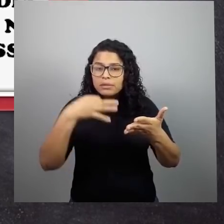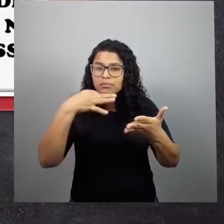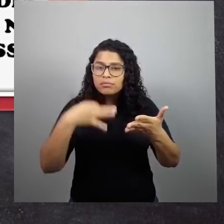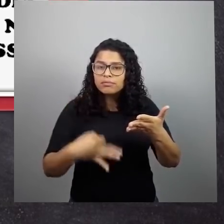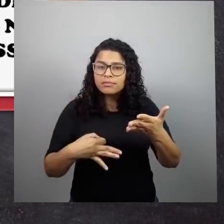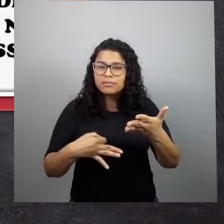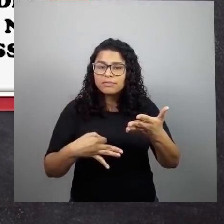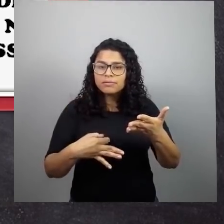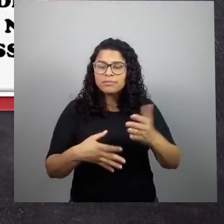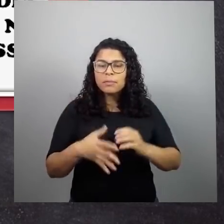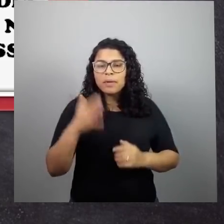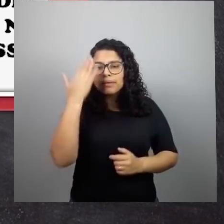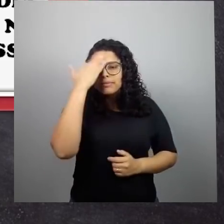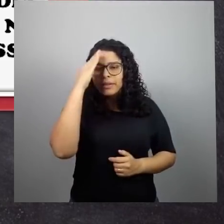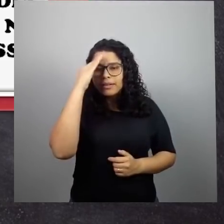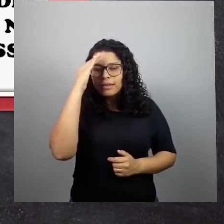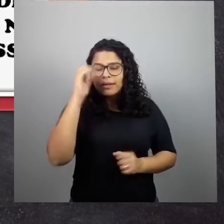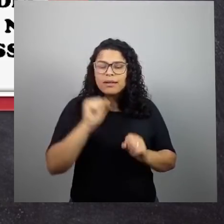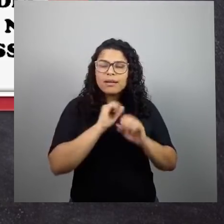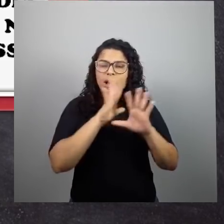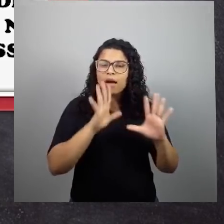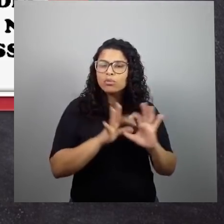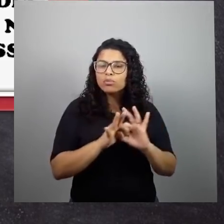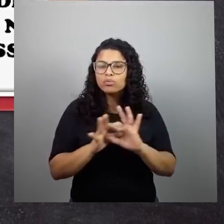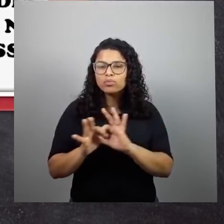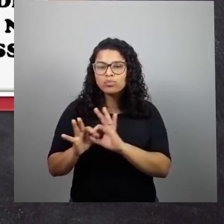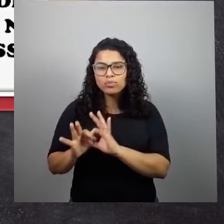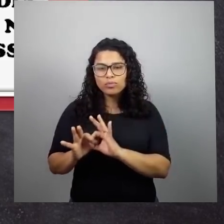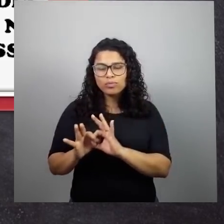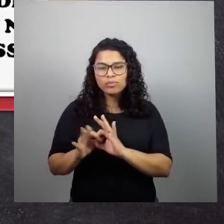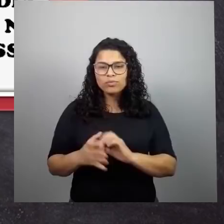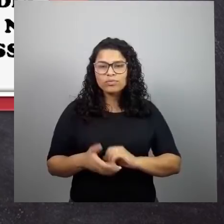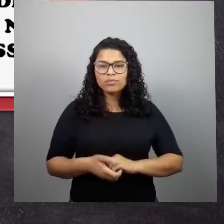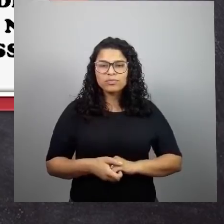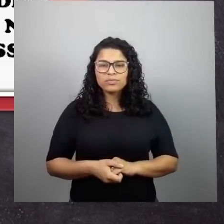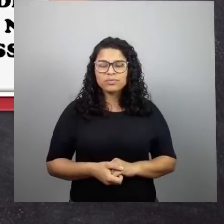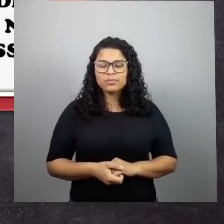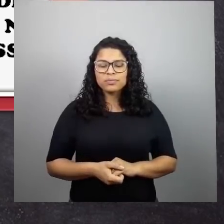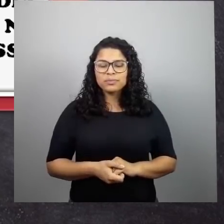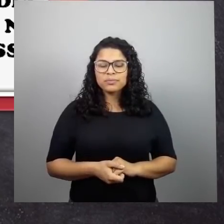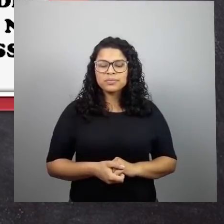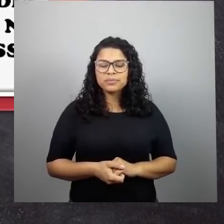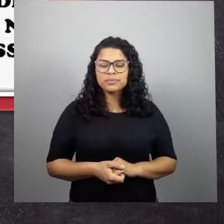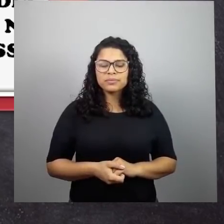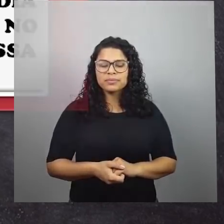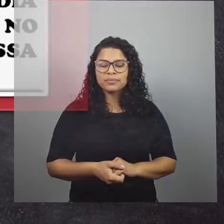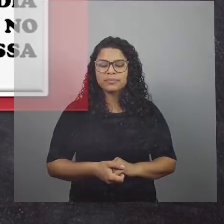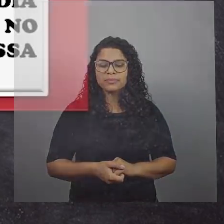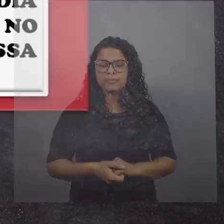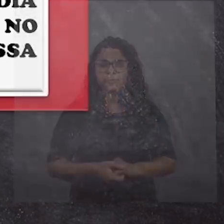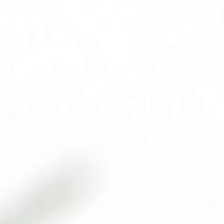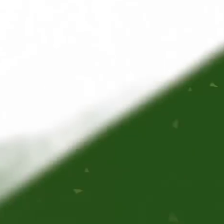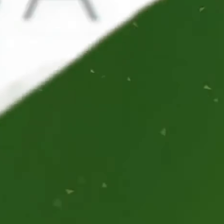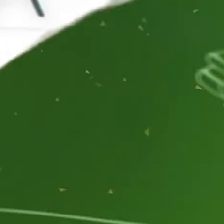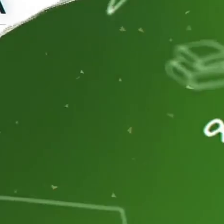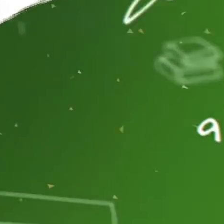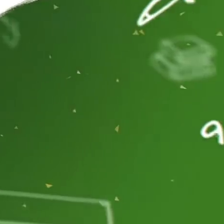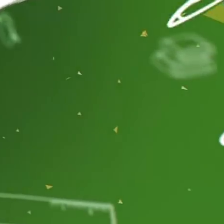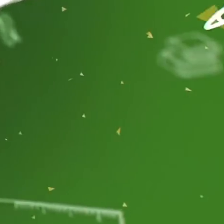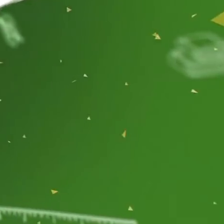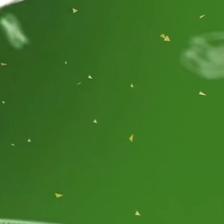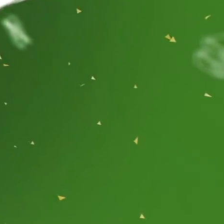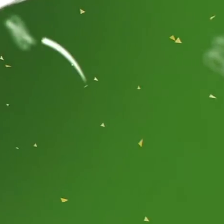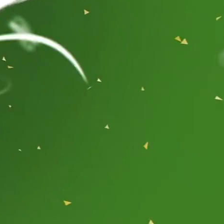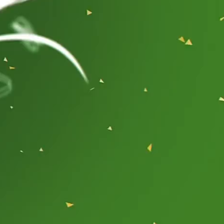para que a historinha faça sentido e a gente consiga entender exatamente o que precisamos fazer.